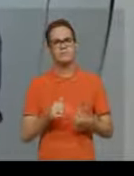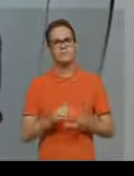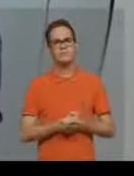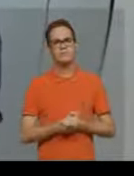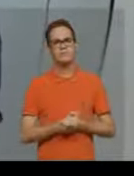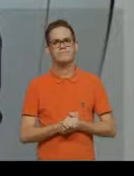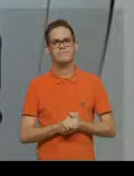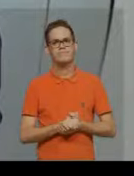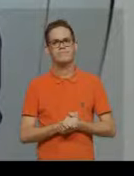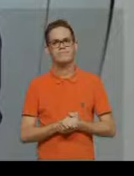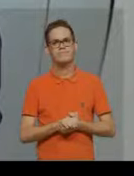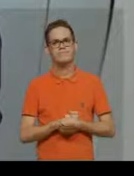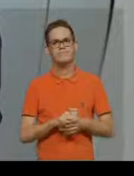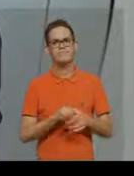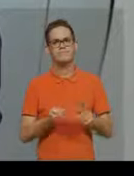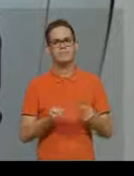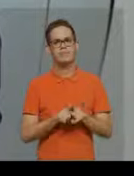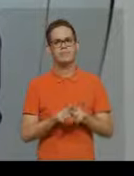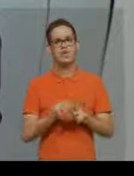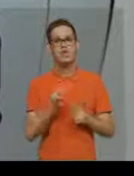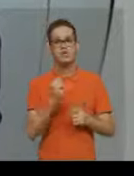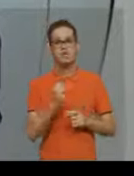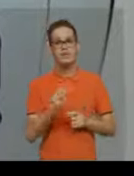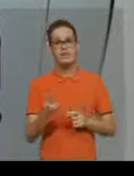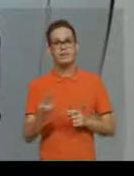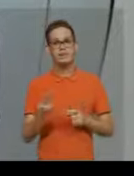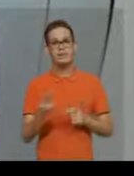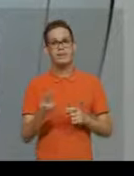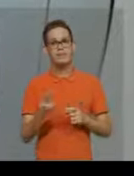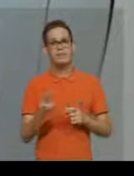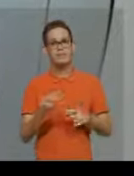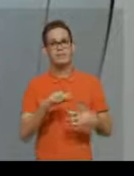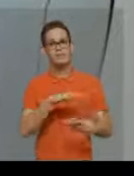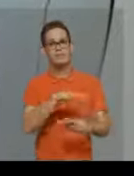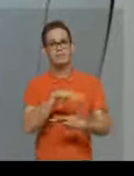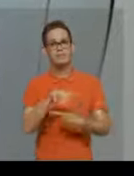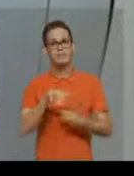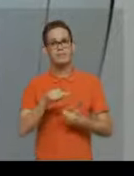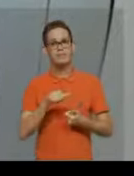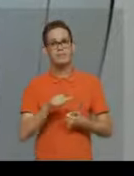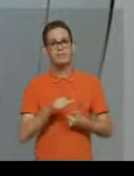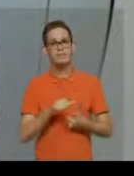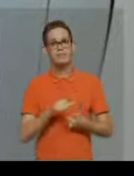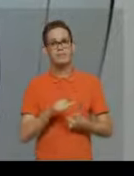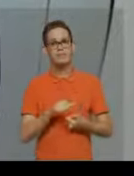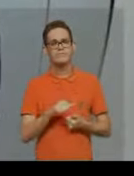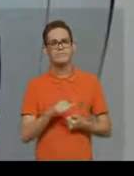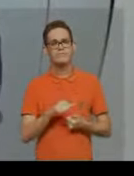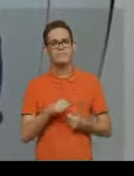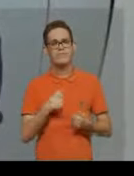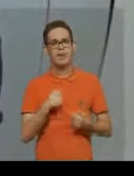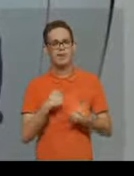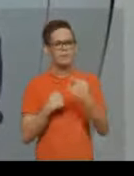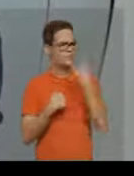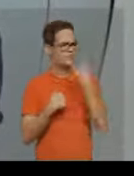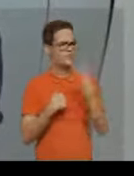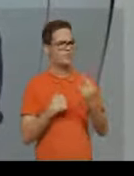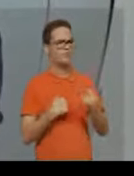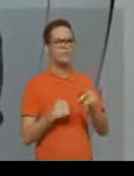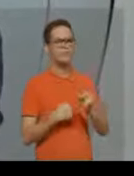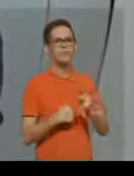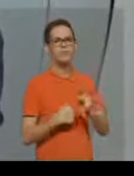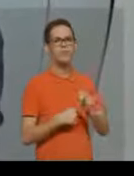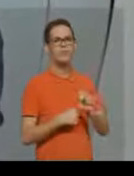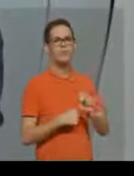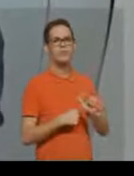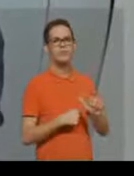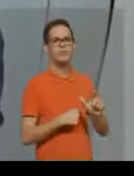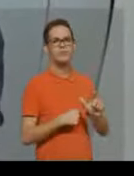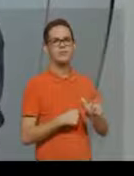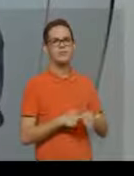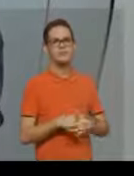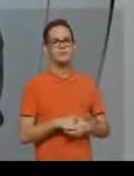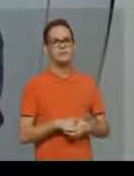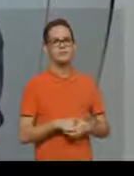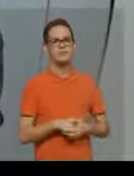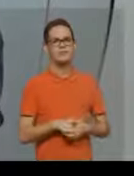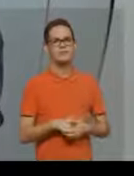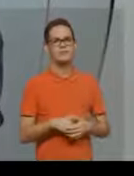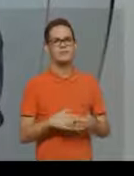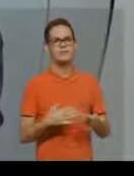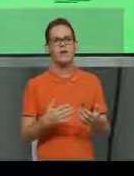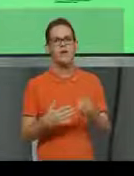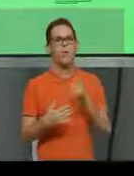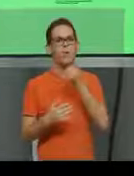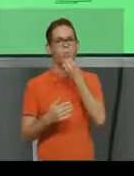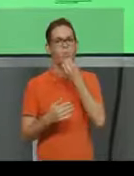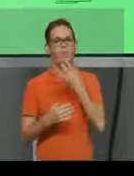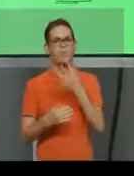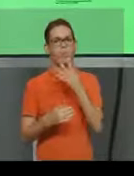Né? Mas eu tenho mais um envolvimento maior com O Poe, o Edgar Allan Poe. É o bom é